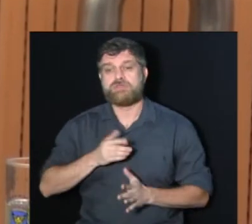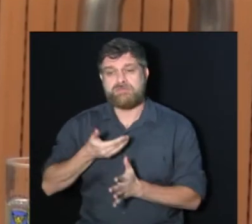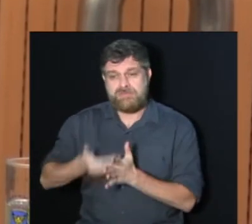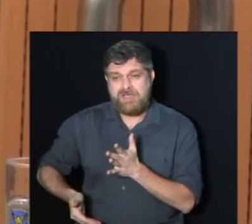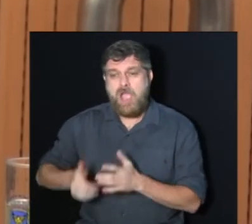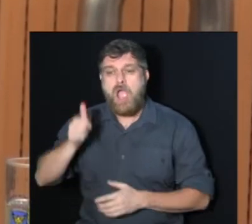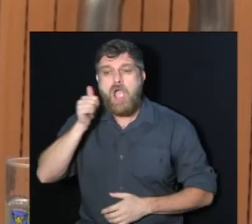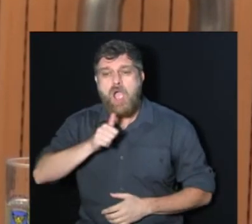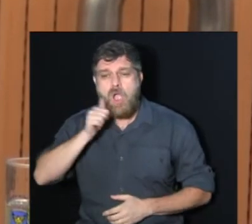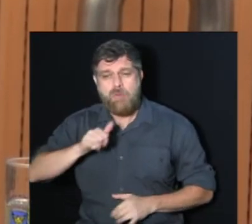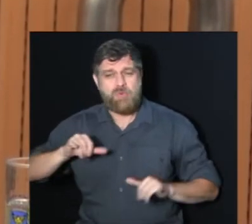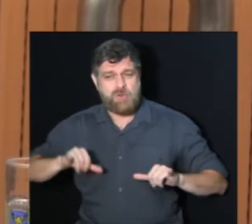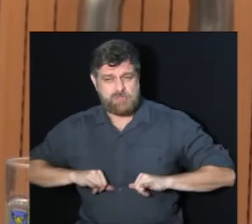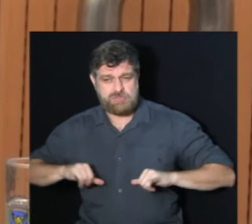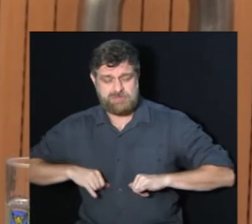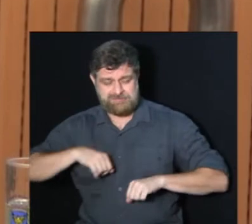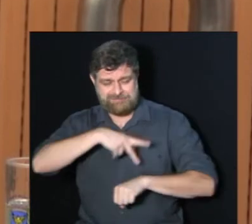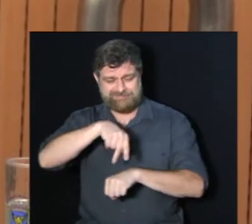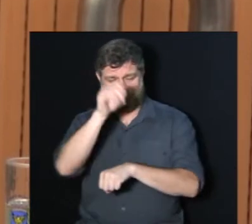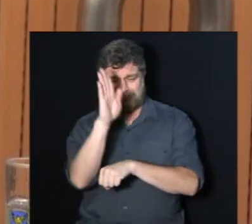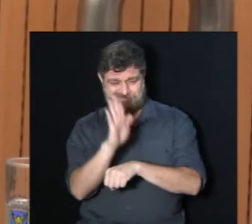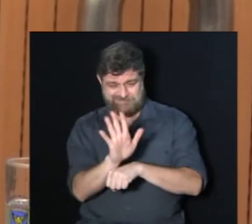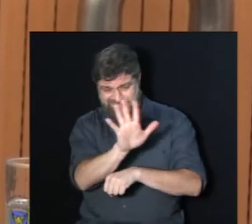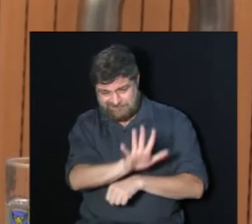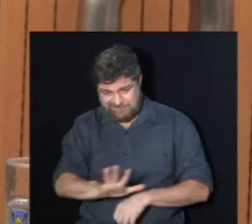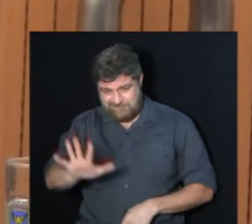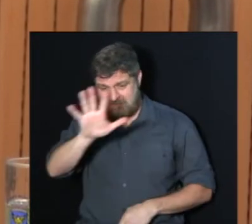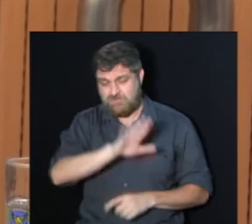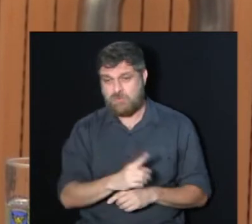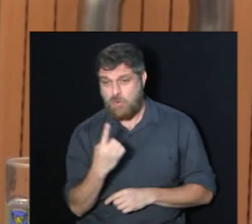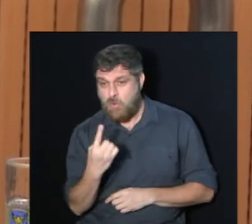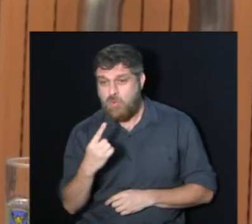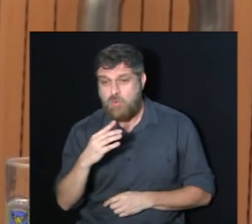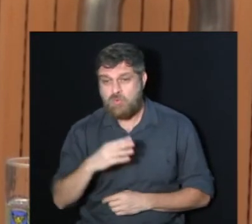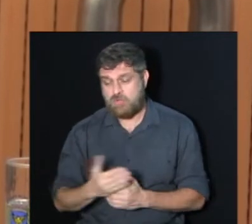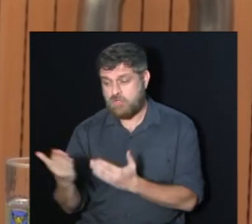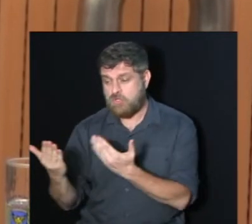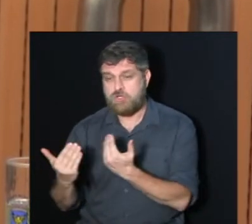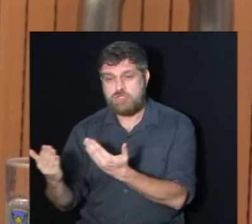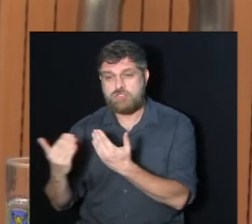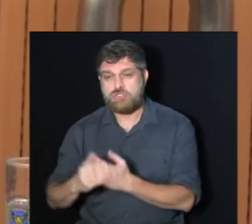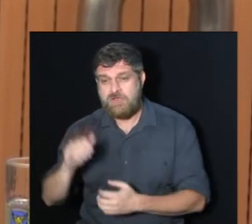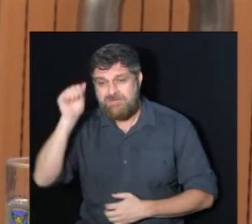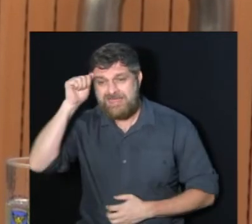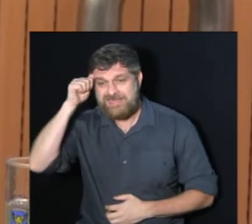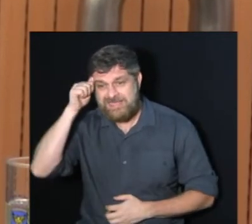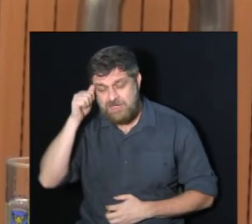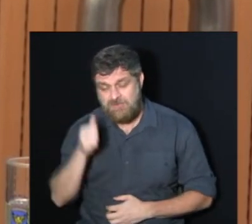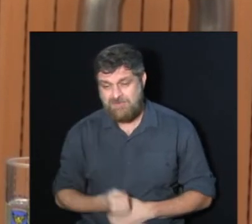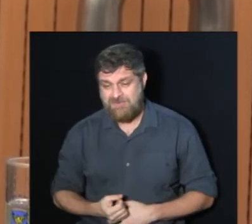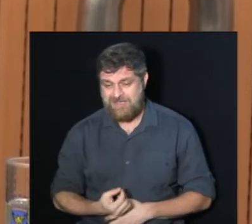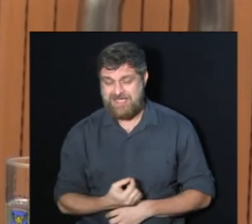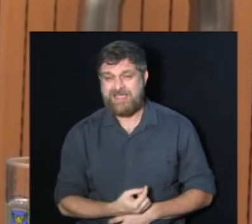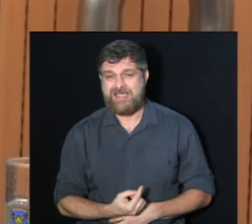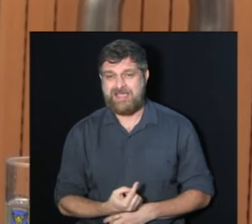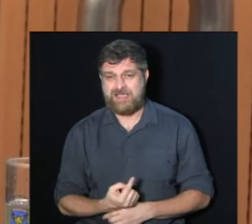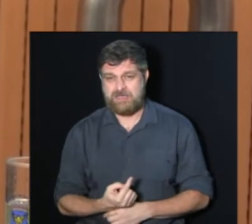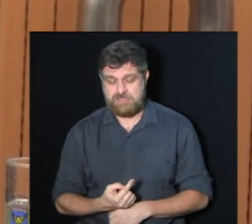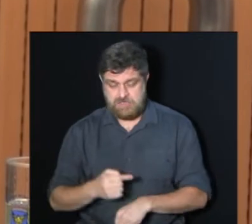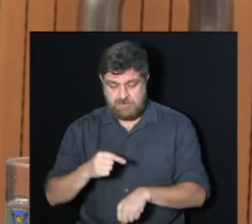mulheres sofrem. No Brasil, um jovem negro é assassinado a cada 23 minutos, então é um dado